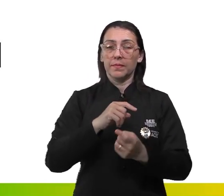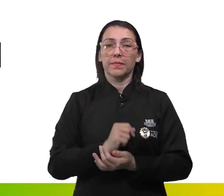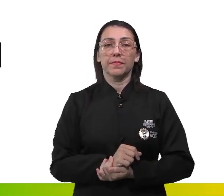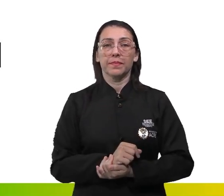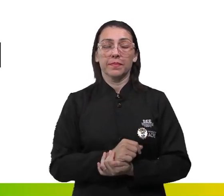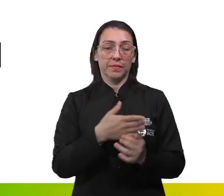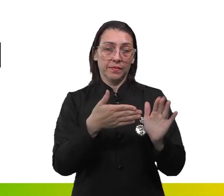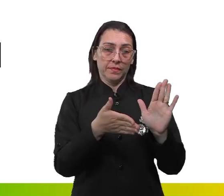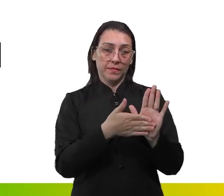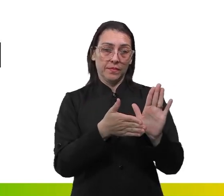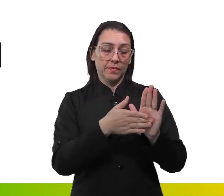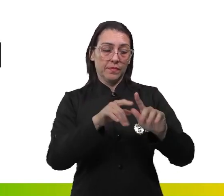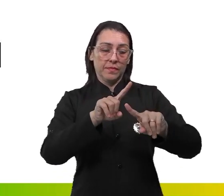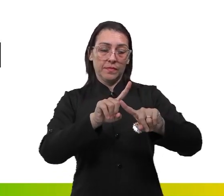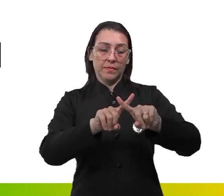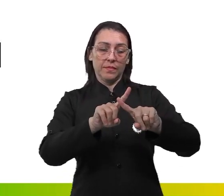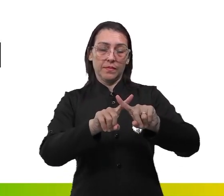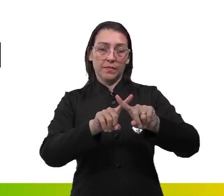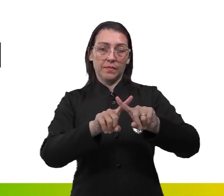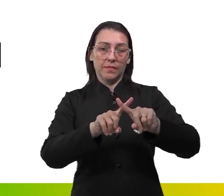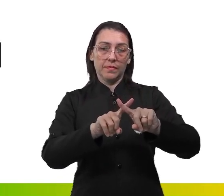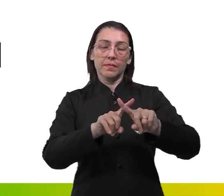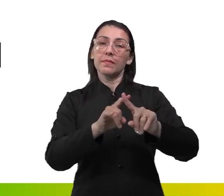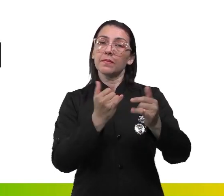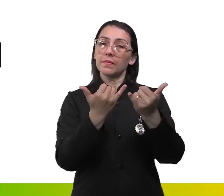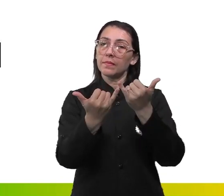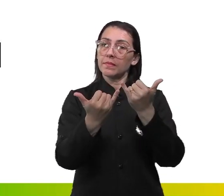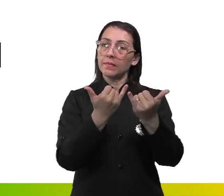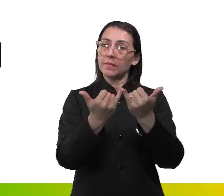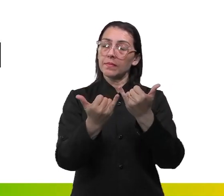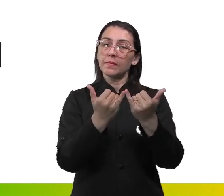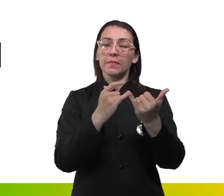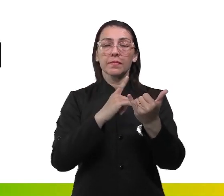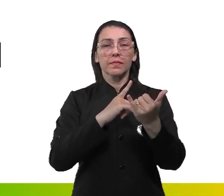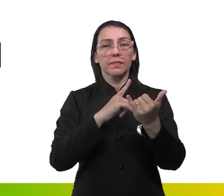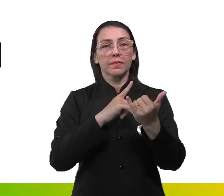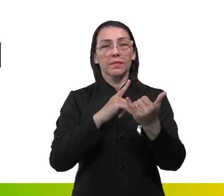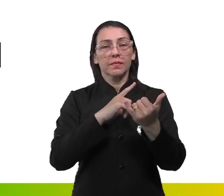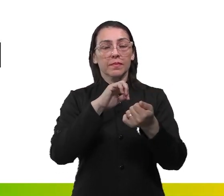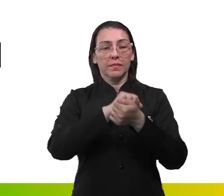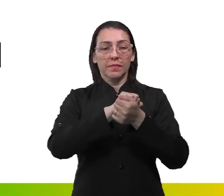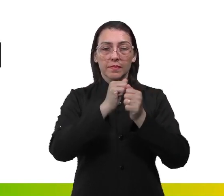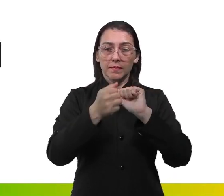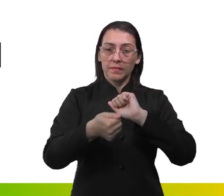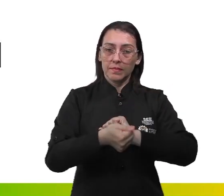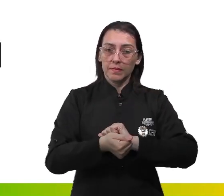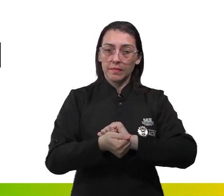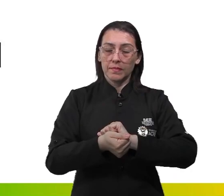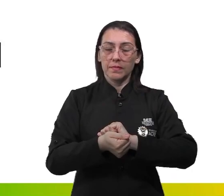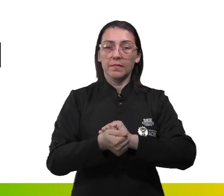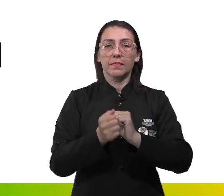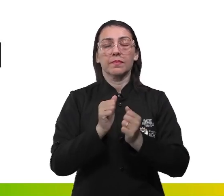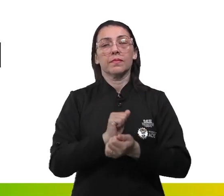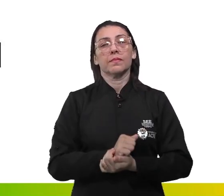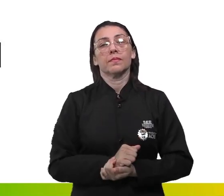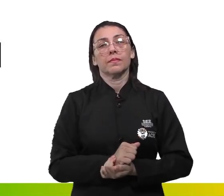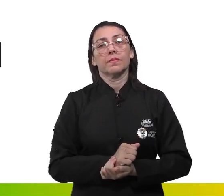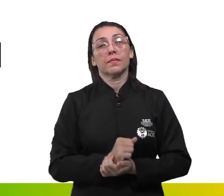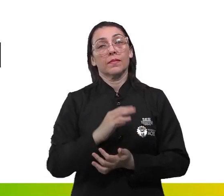As propriedades da multiplicação são semelhantes. Nós temos uma associatividade,